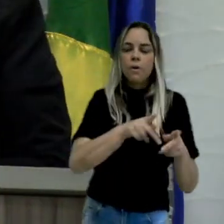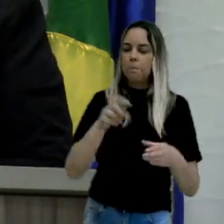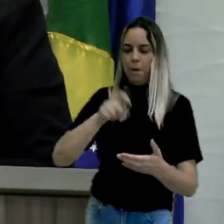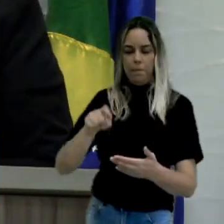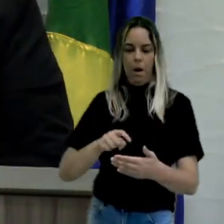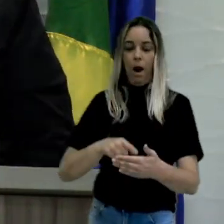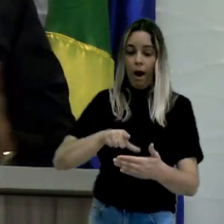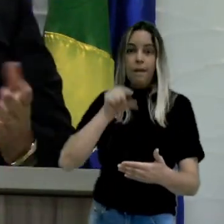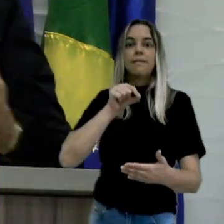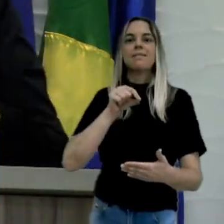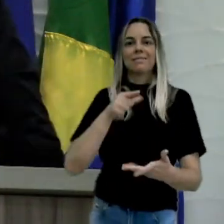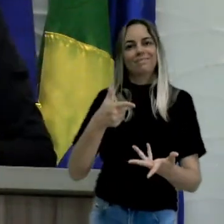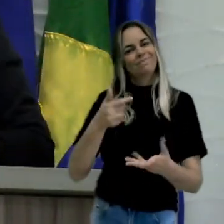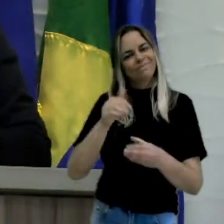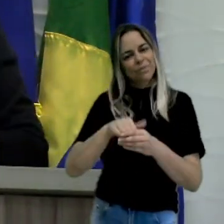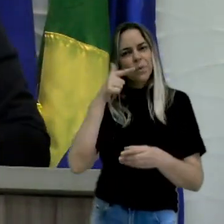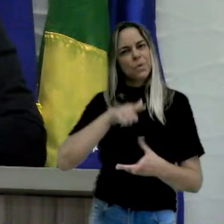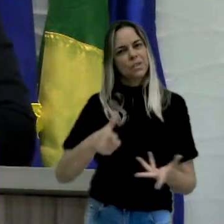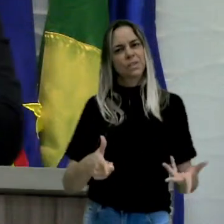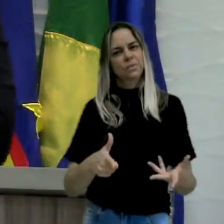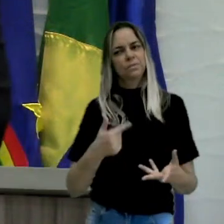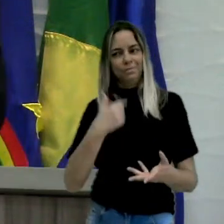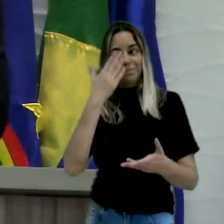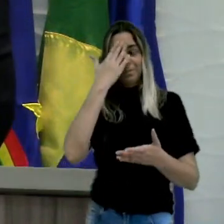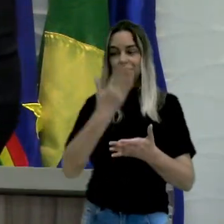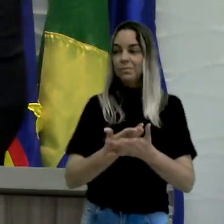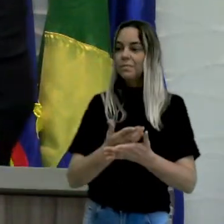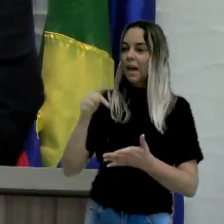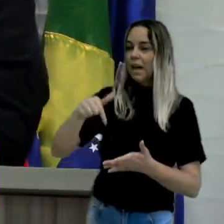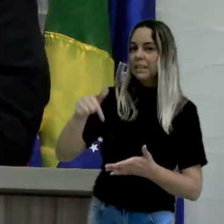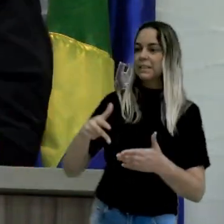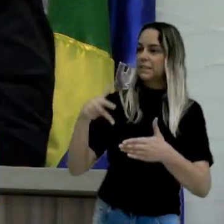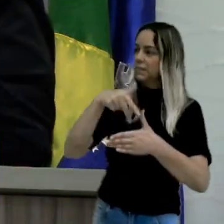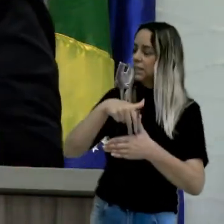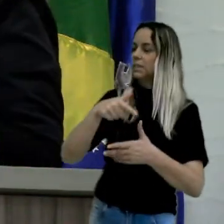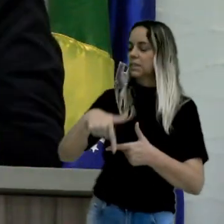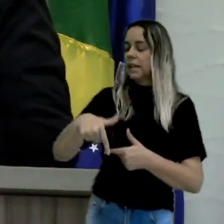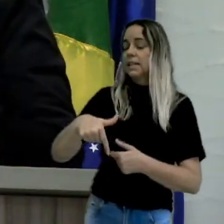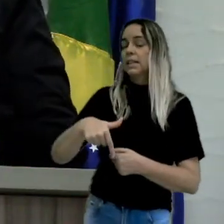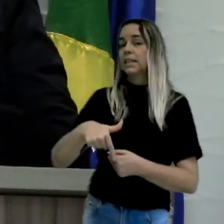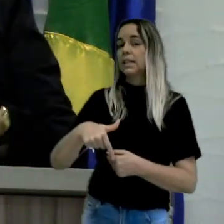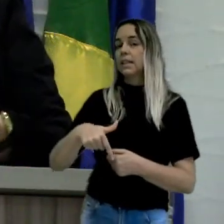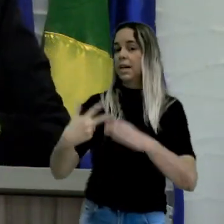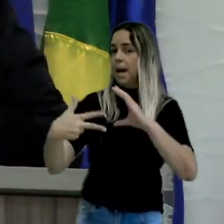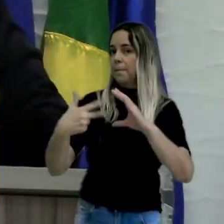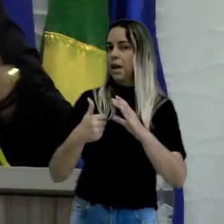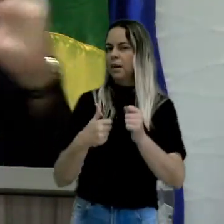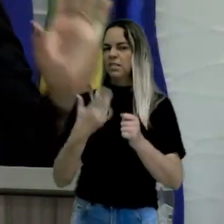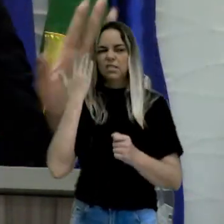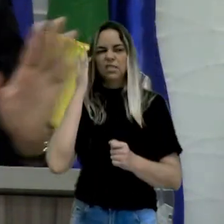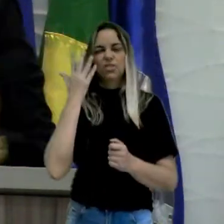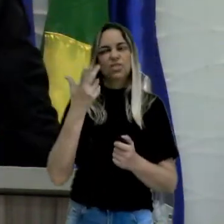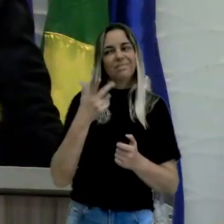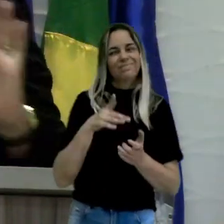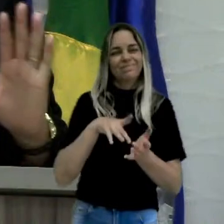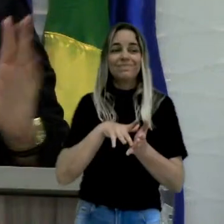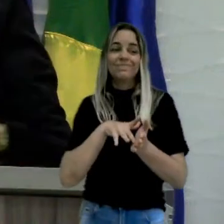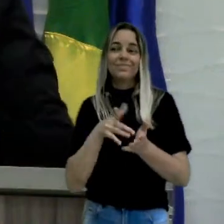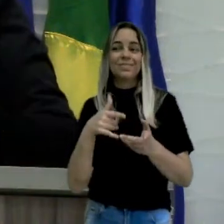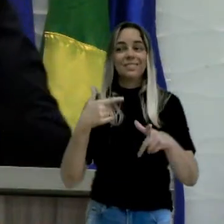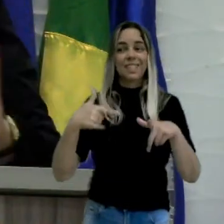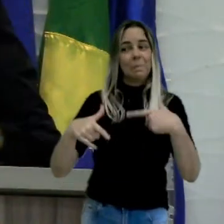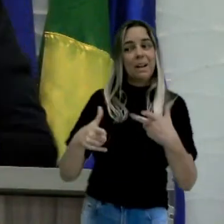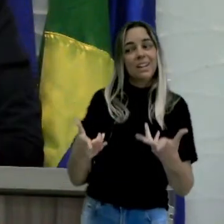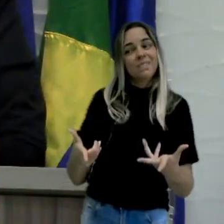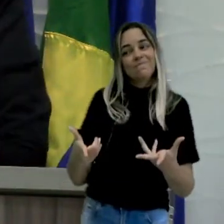colocou. Mas eu acredito que aqui nessa casa tem pessoas que é vereador só por ser, só de fazer que sou vereador, que não trabalha,